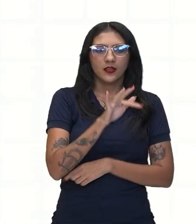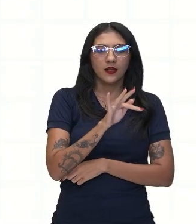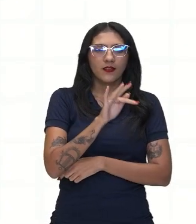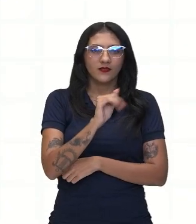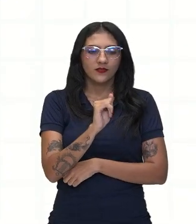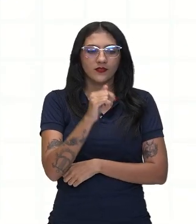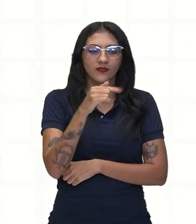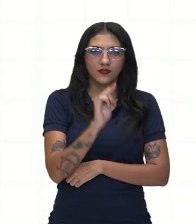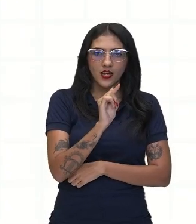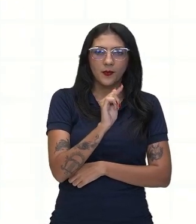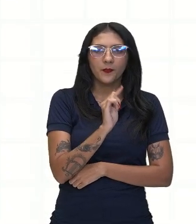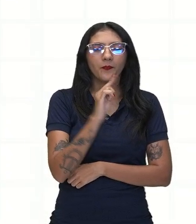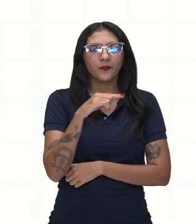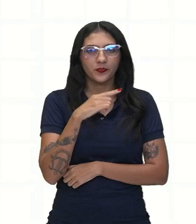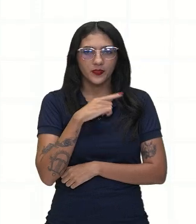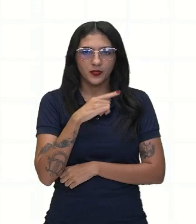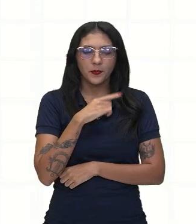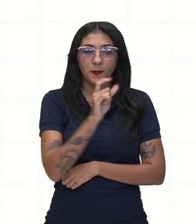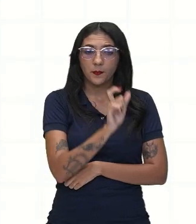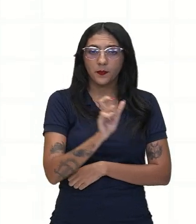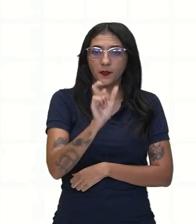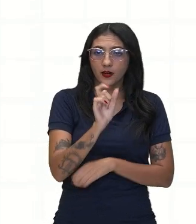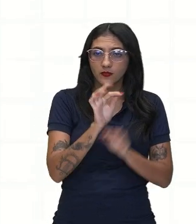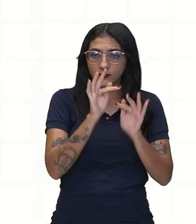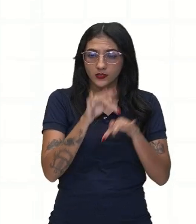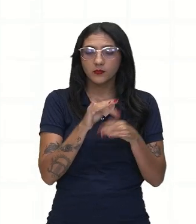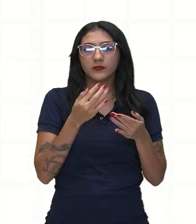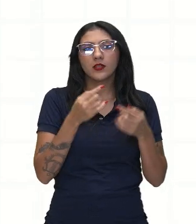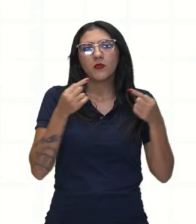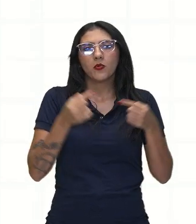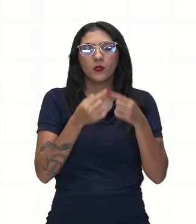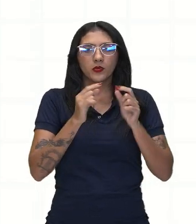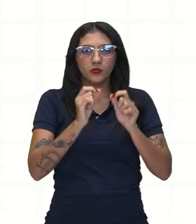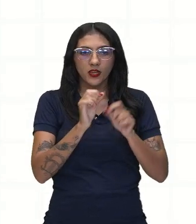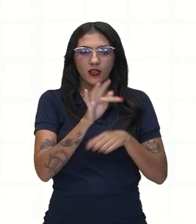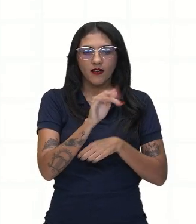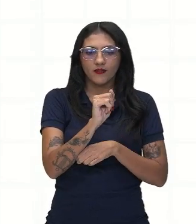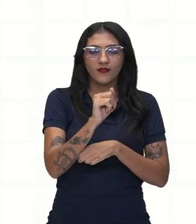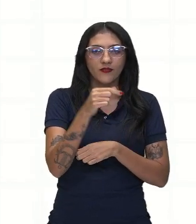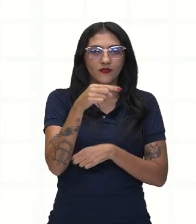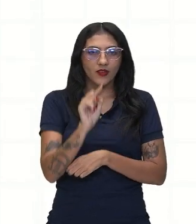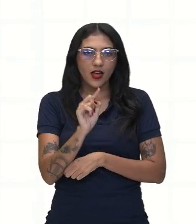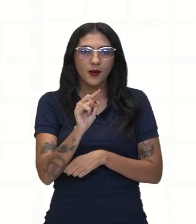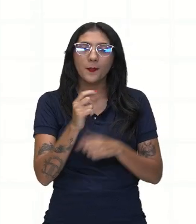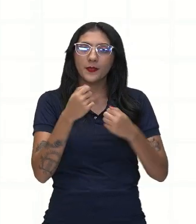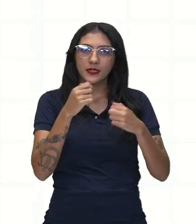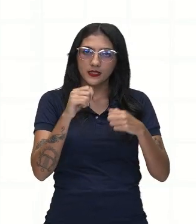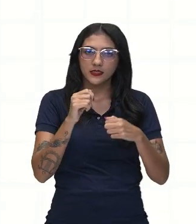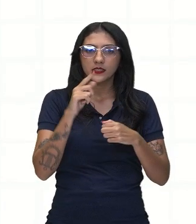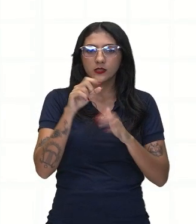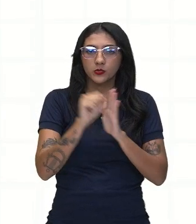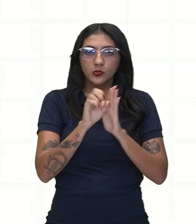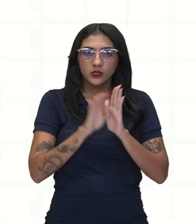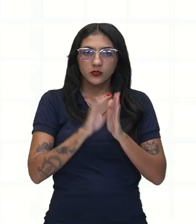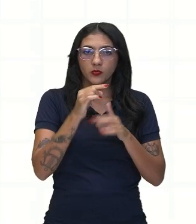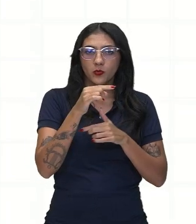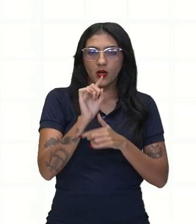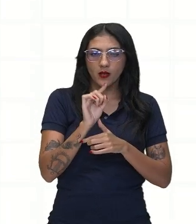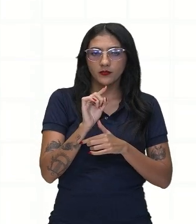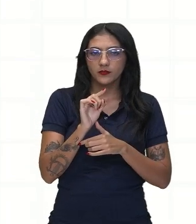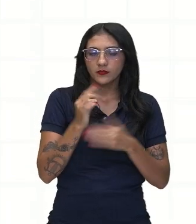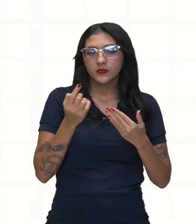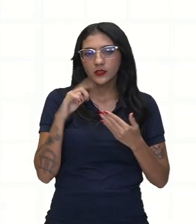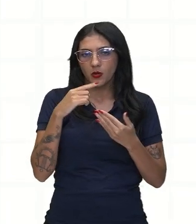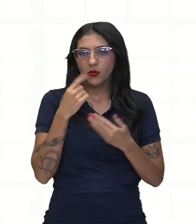última sílaba tônica. O que a regra me diz? Que ela vai receber o acento. Então, logo, sofá vai